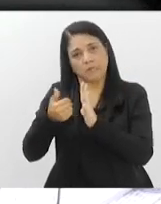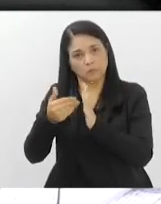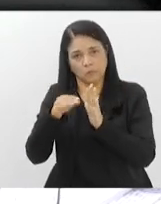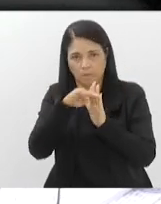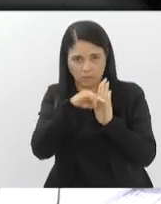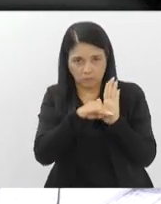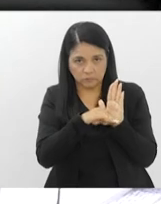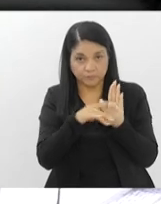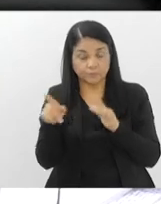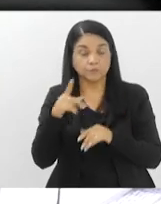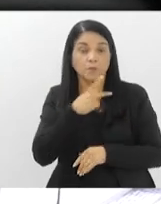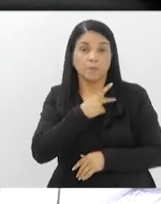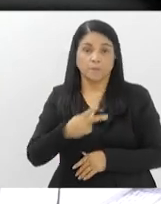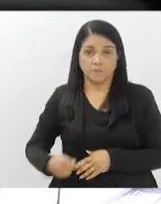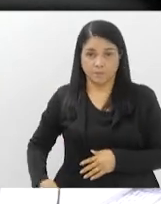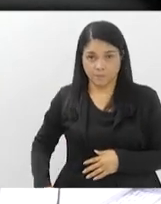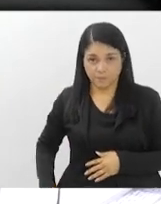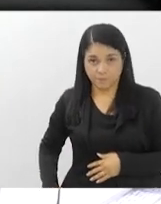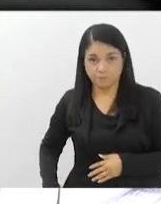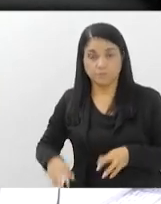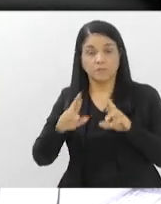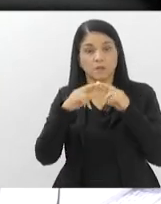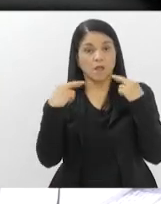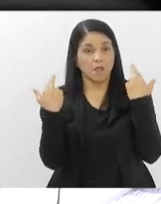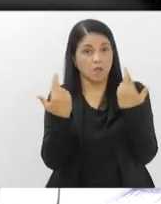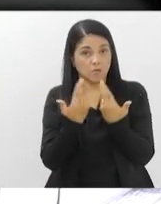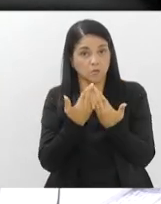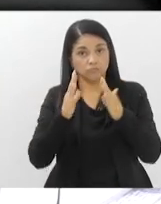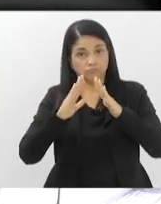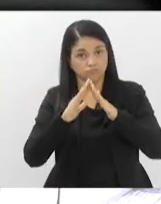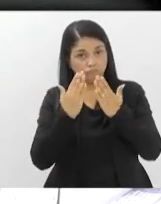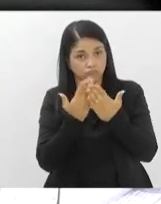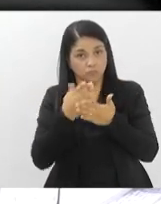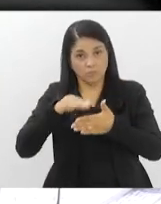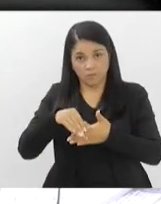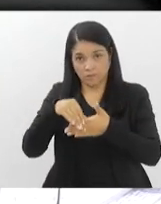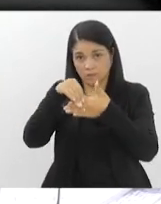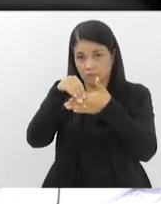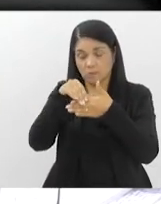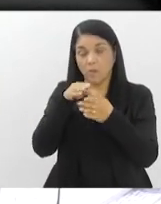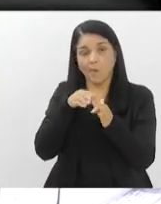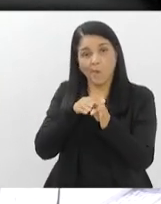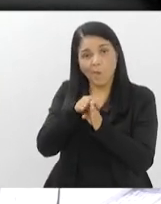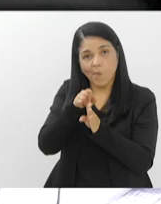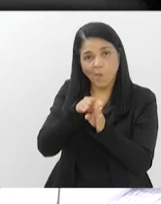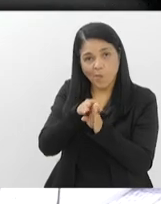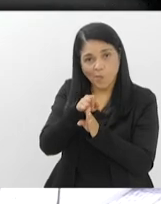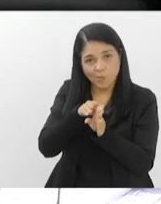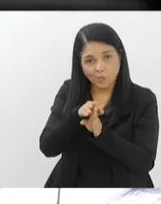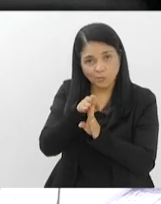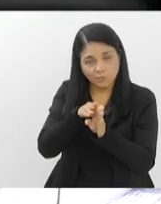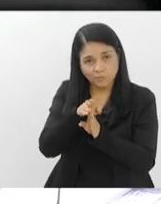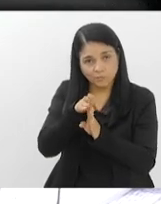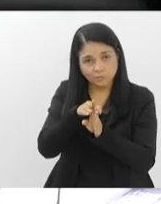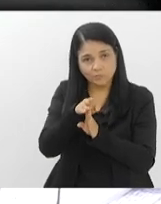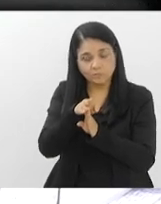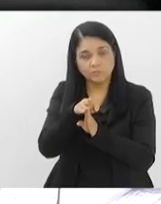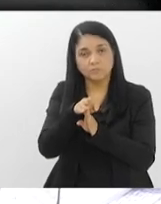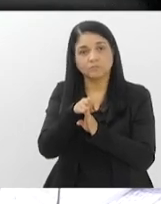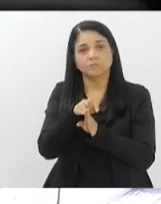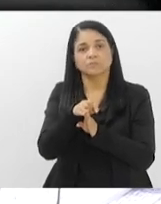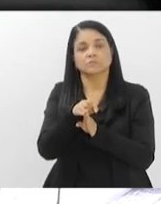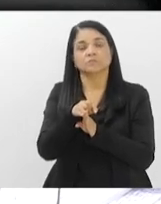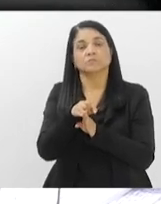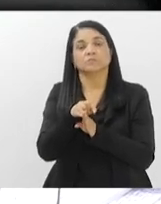o presidente, nessa reunião de colégio de líderes, orientou a Vossa Excelência que ele viesse